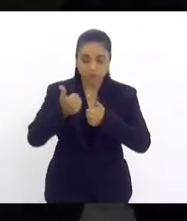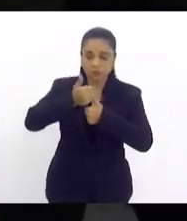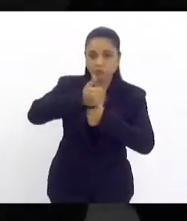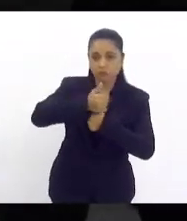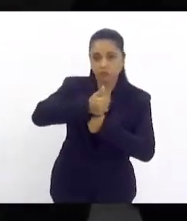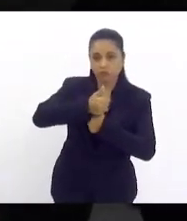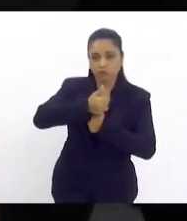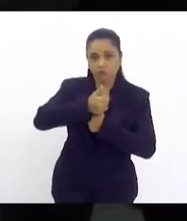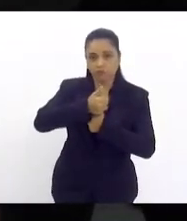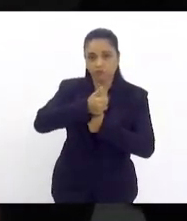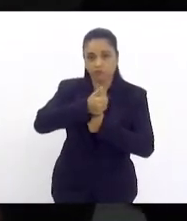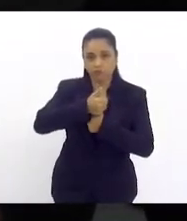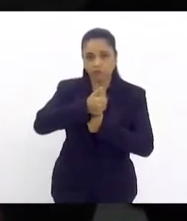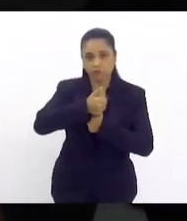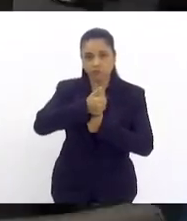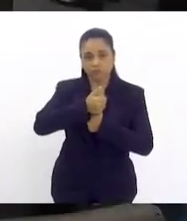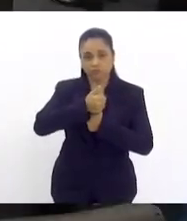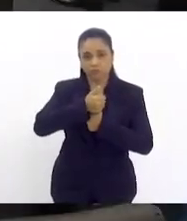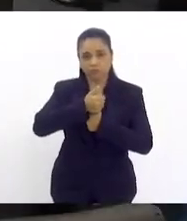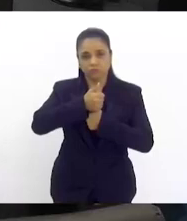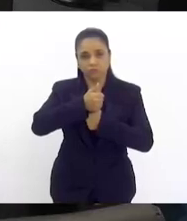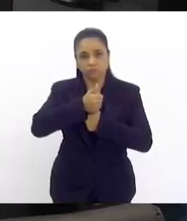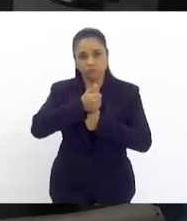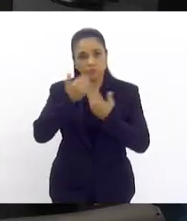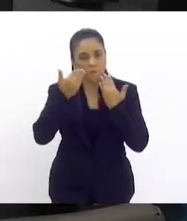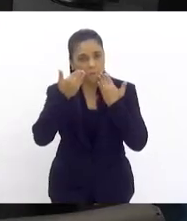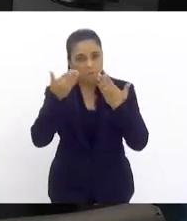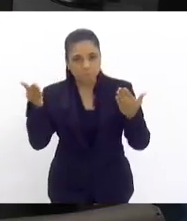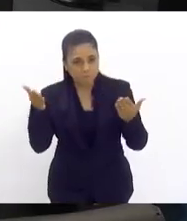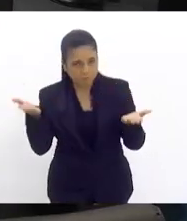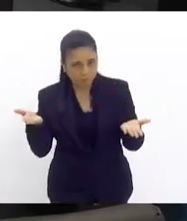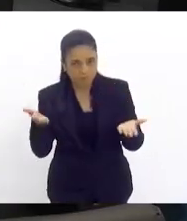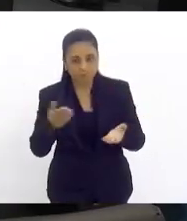para ser perfeito. Público.